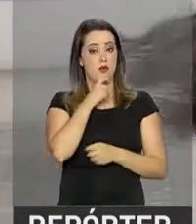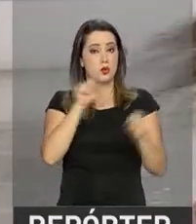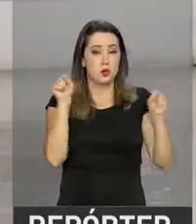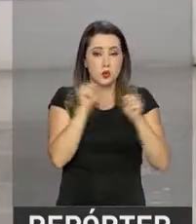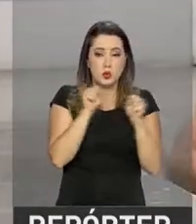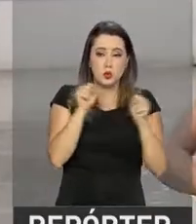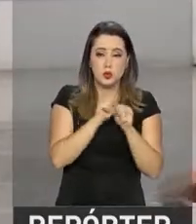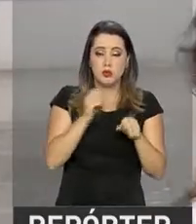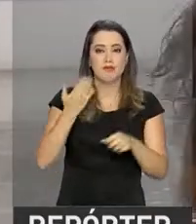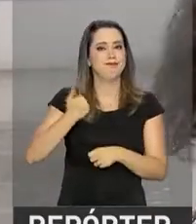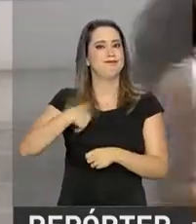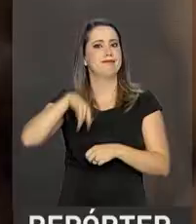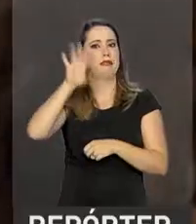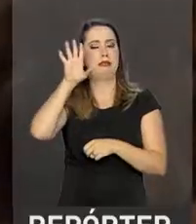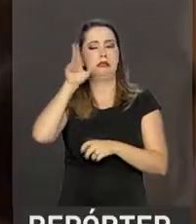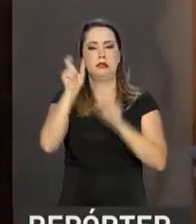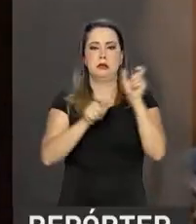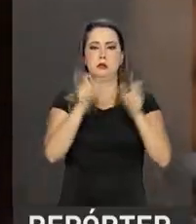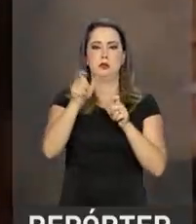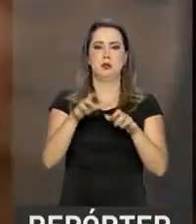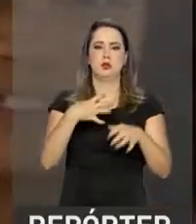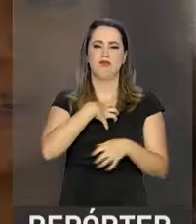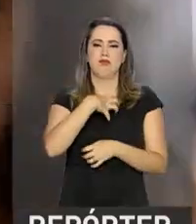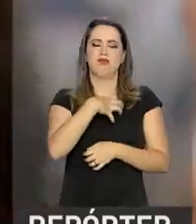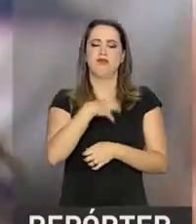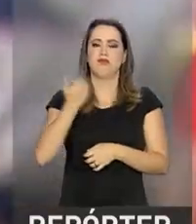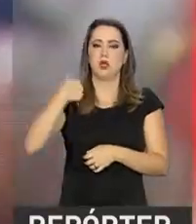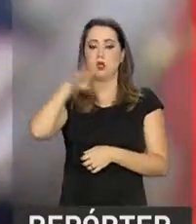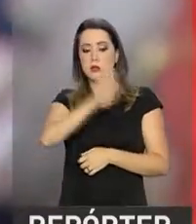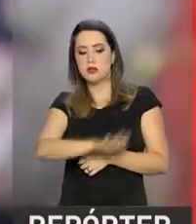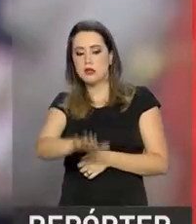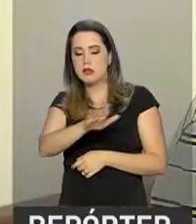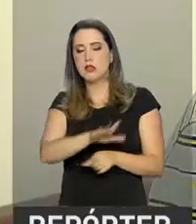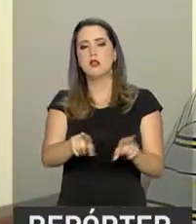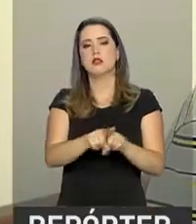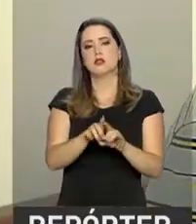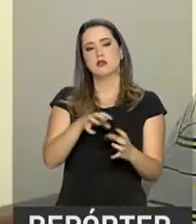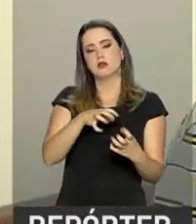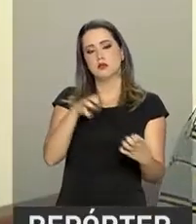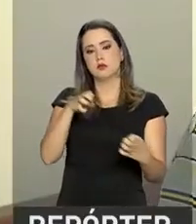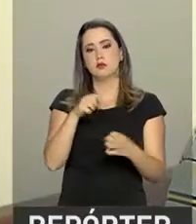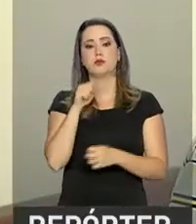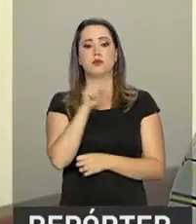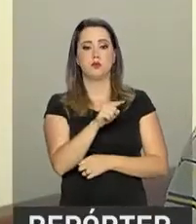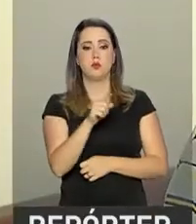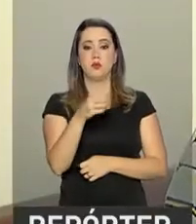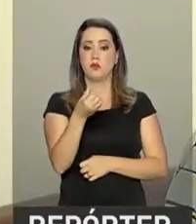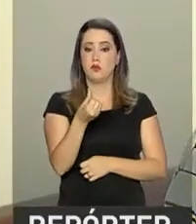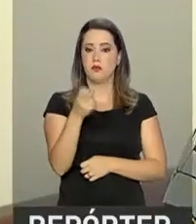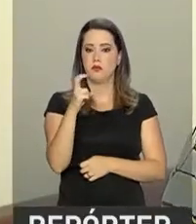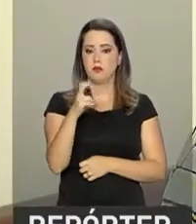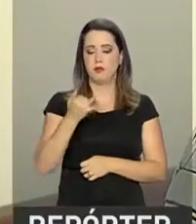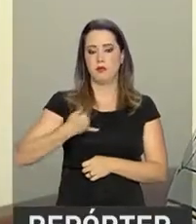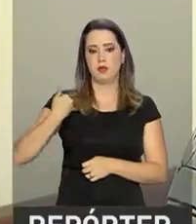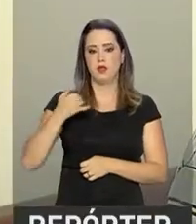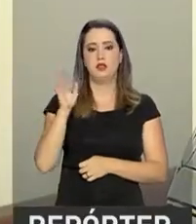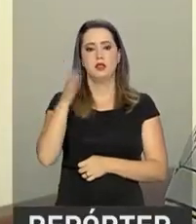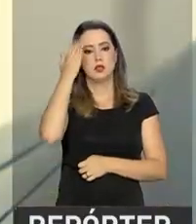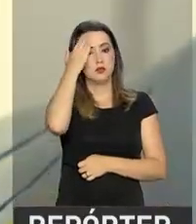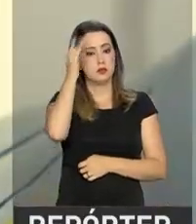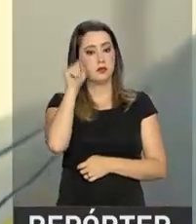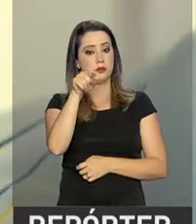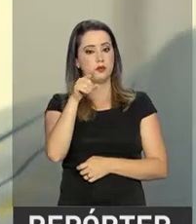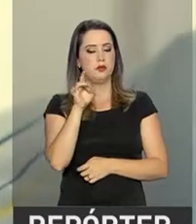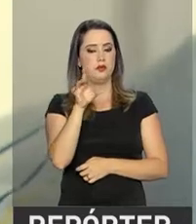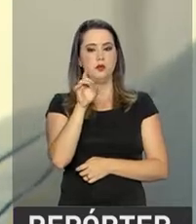aparecem com mais freqüência especialmente em crianças e idosos seu argemiro tem 65 anos e já sabe